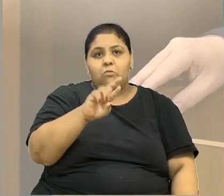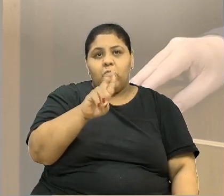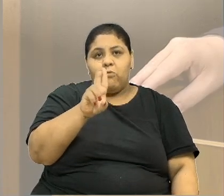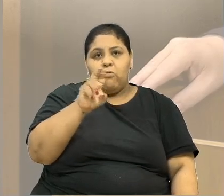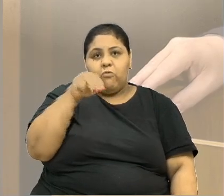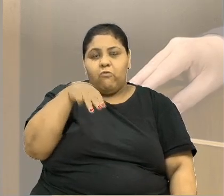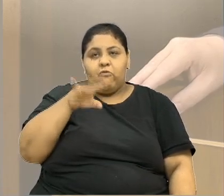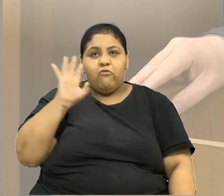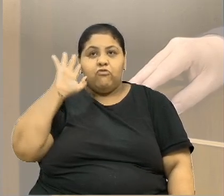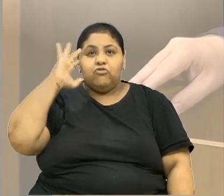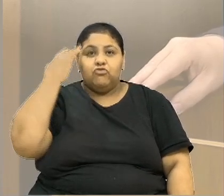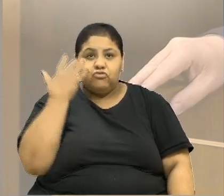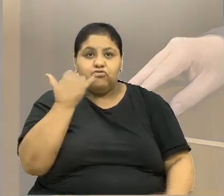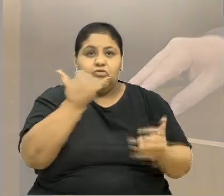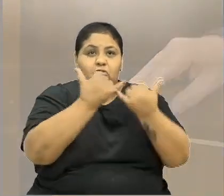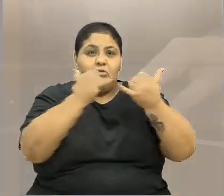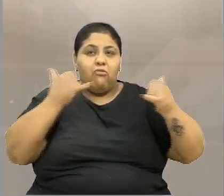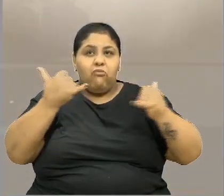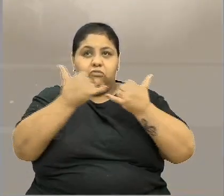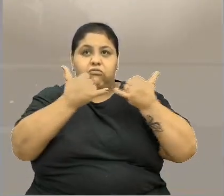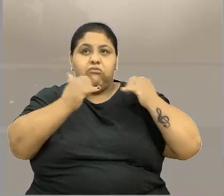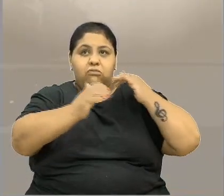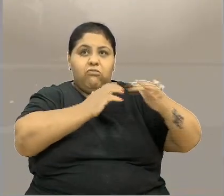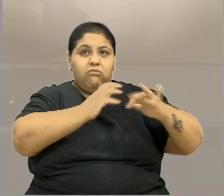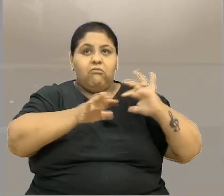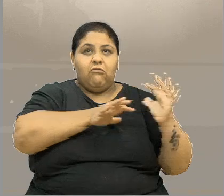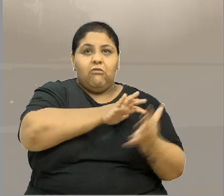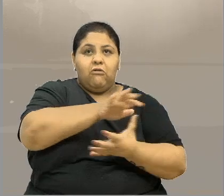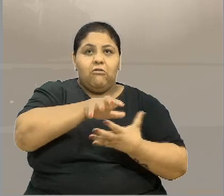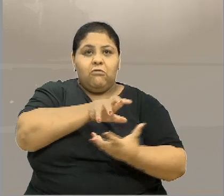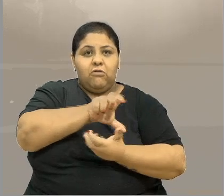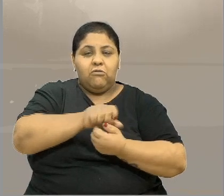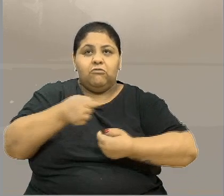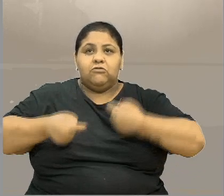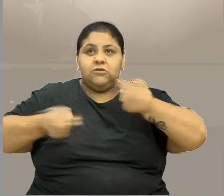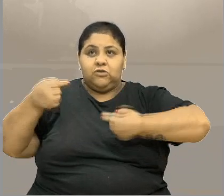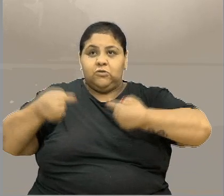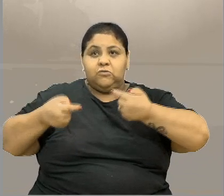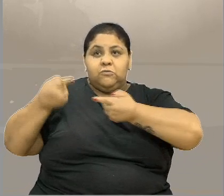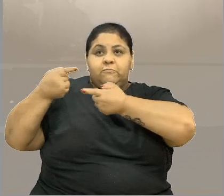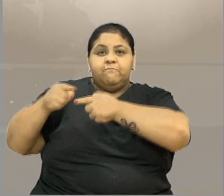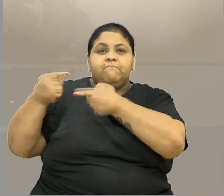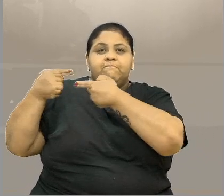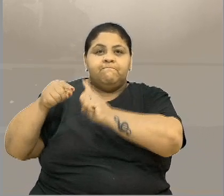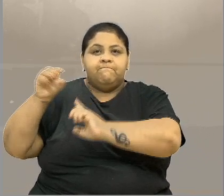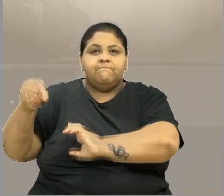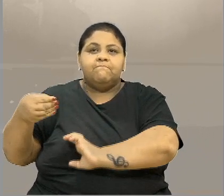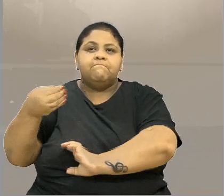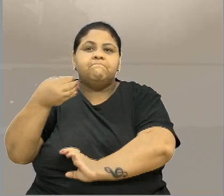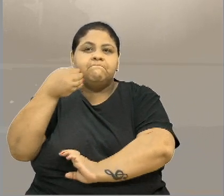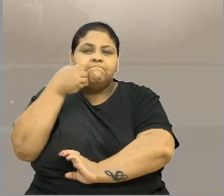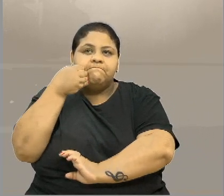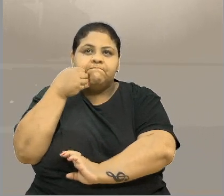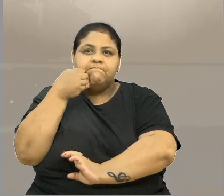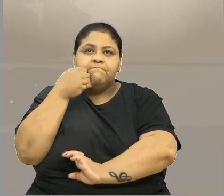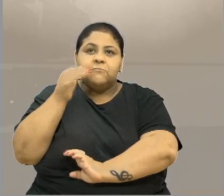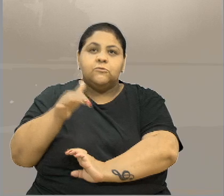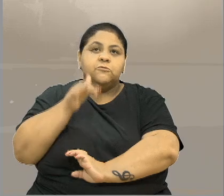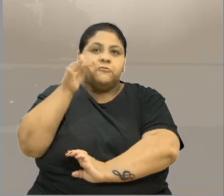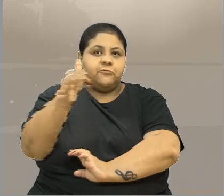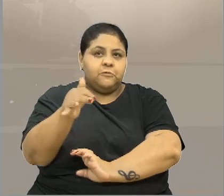para a Eletromobilidade e Sustentabilidade, que discute desafios e as oportunidades do